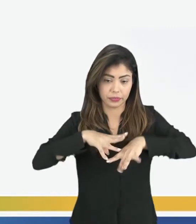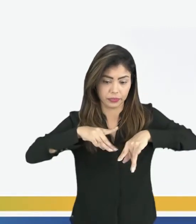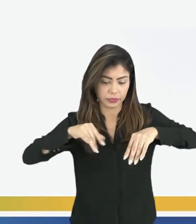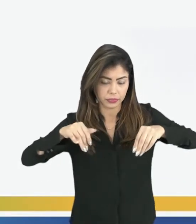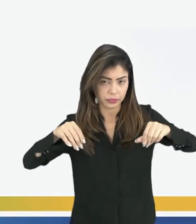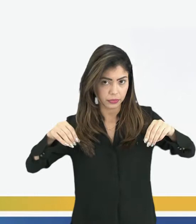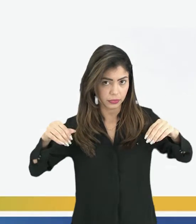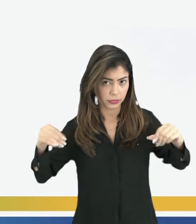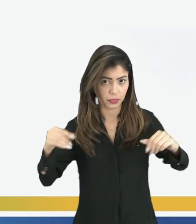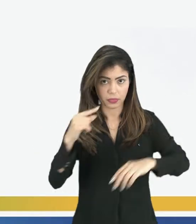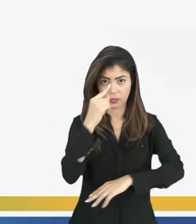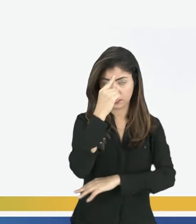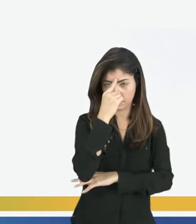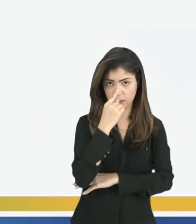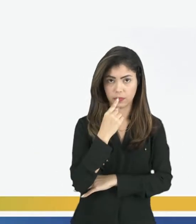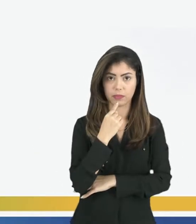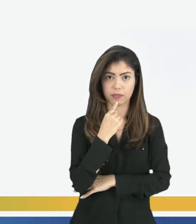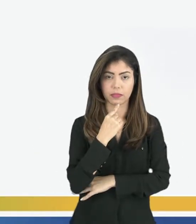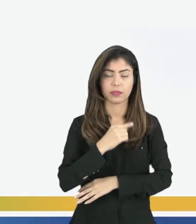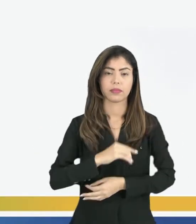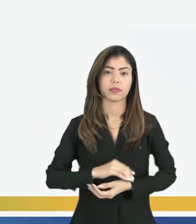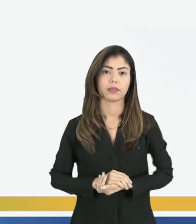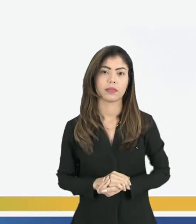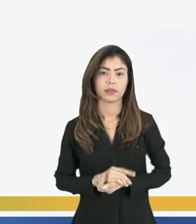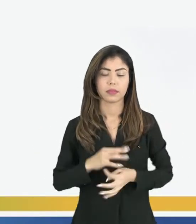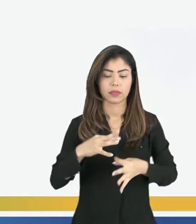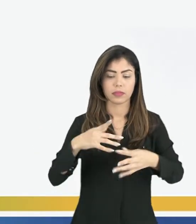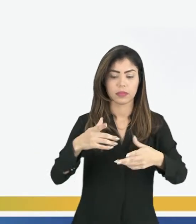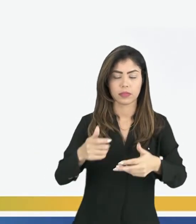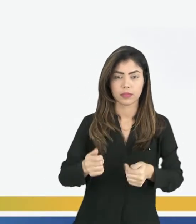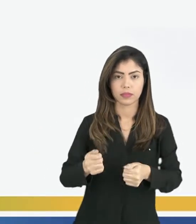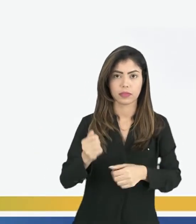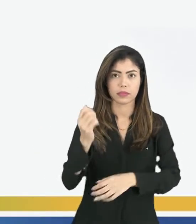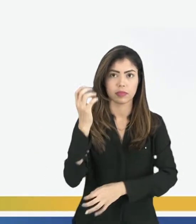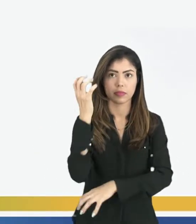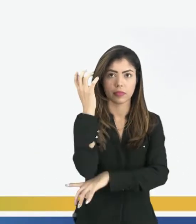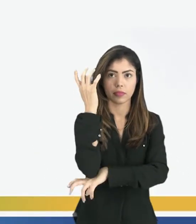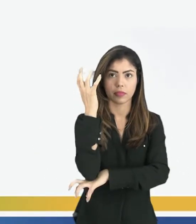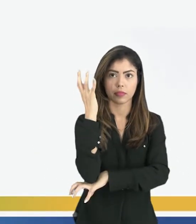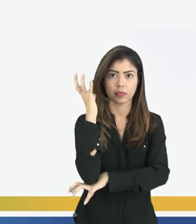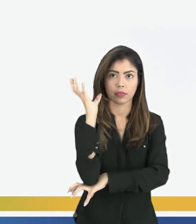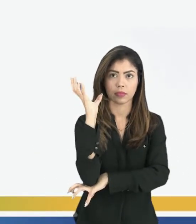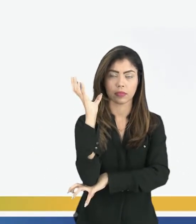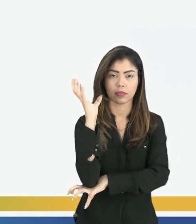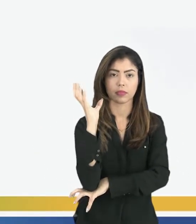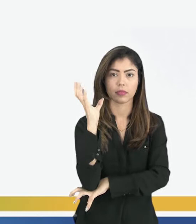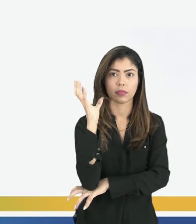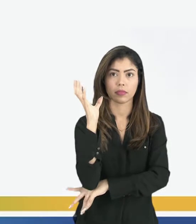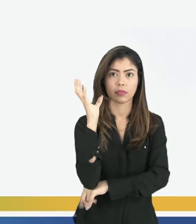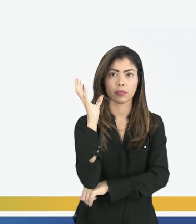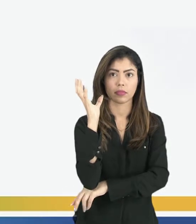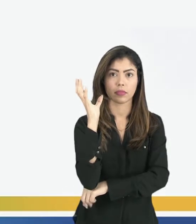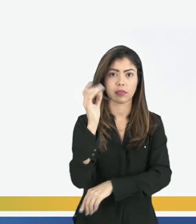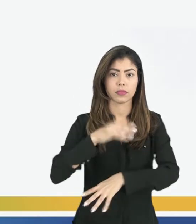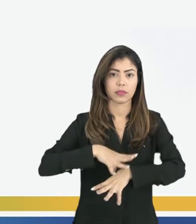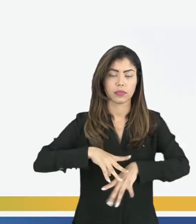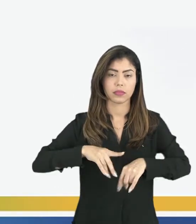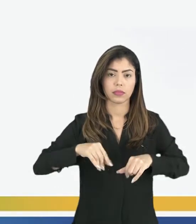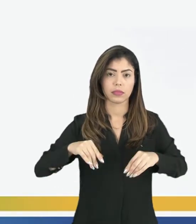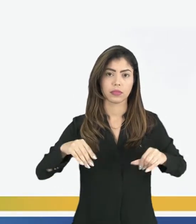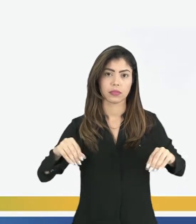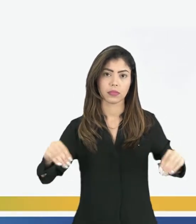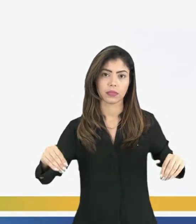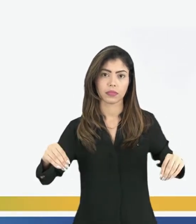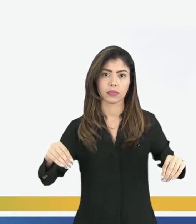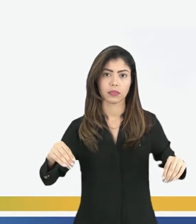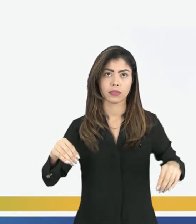terrestres, como mostra a imagem. Todas as plantas que são cultivadas na terra, no solo, nesse